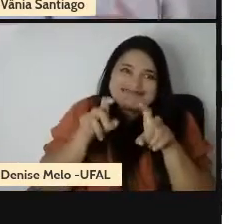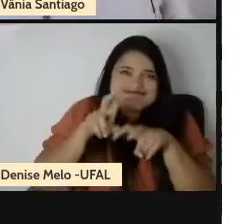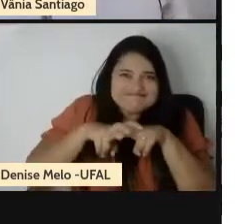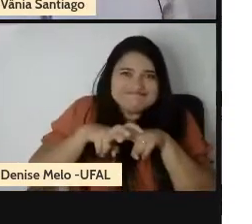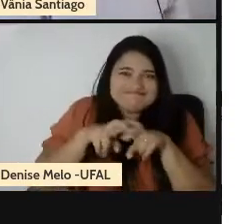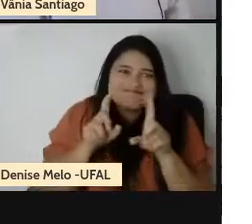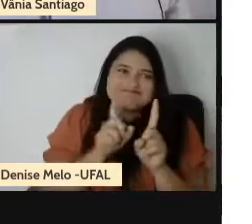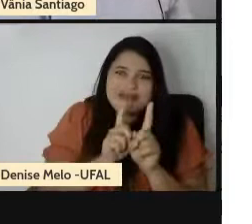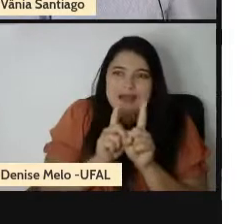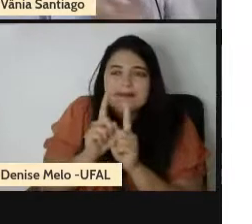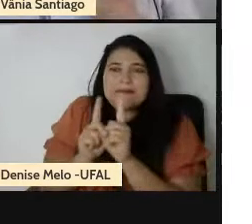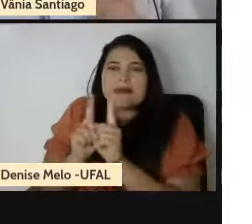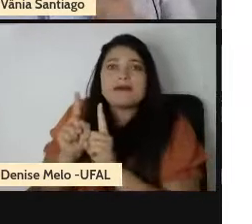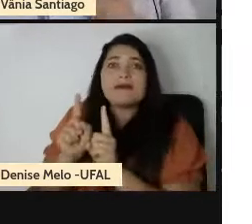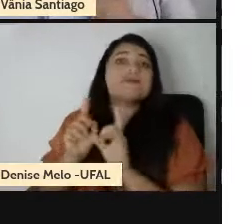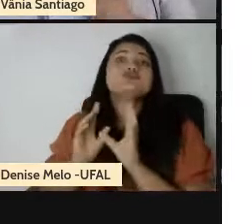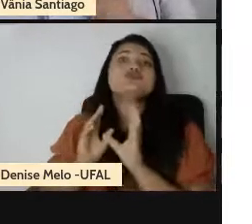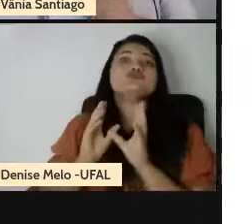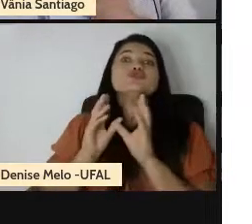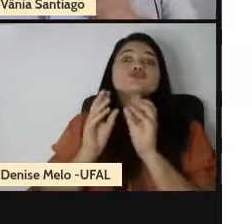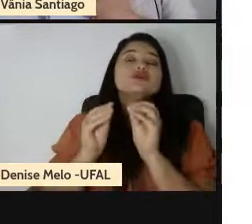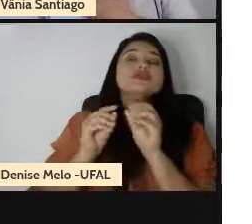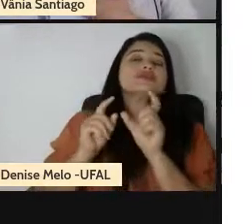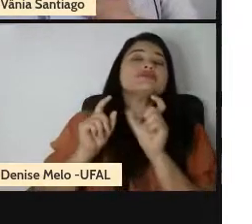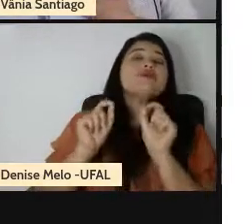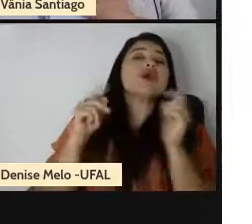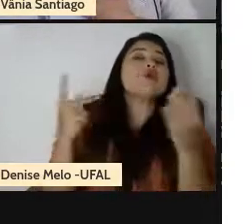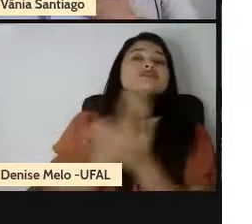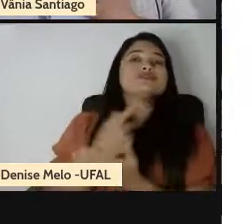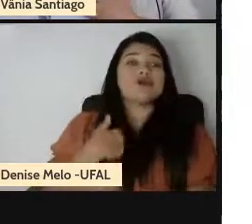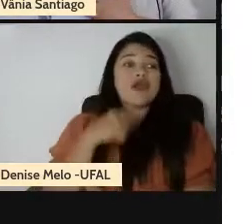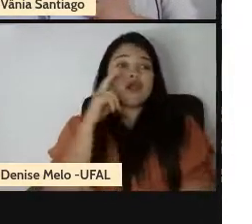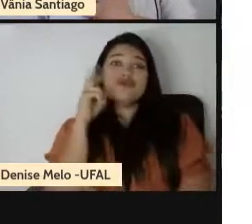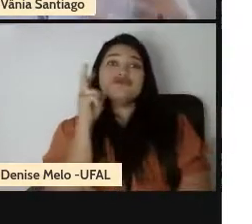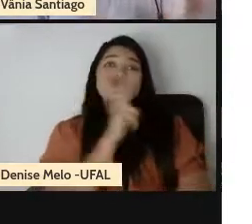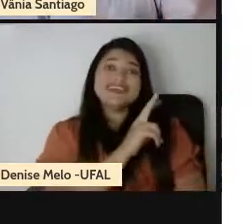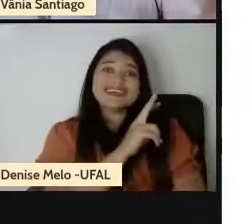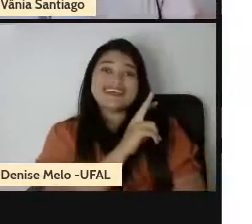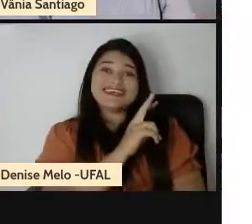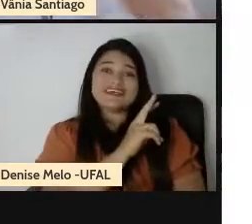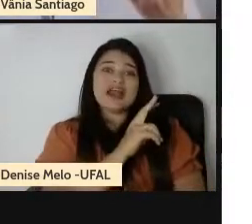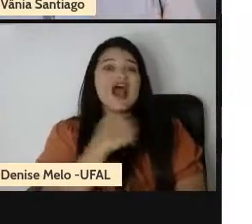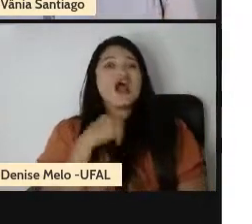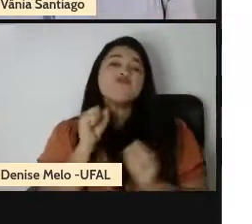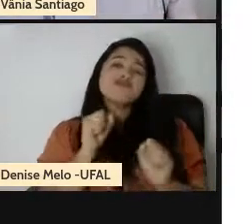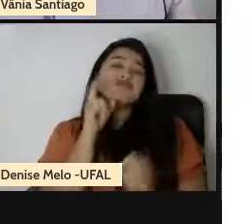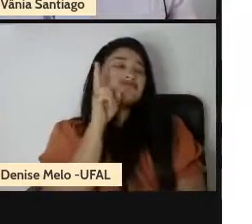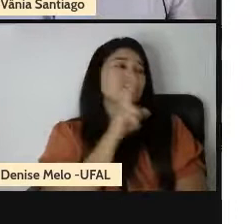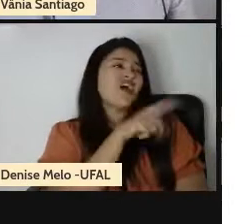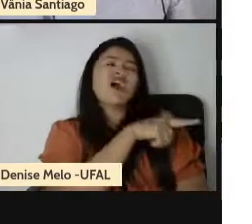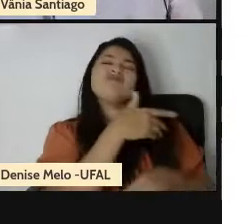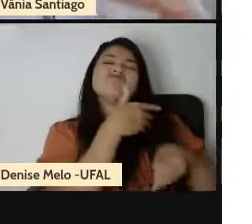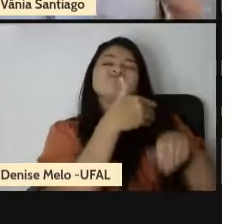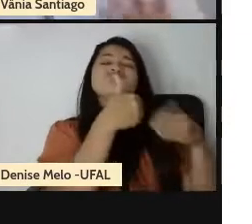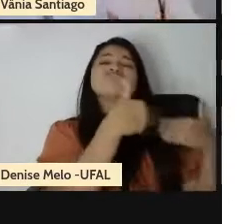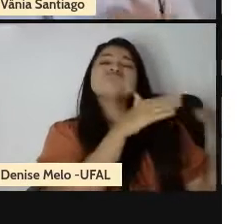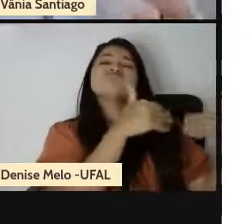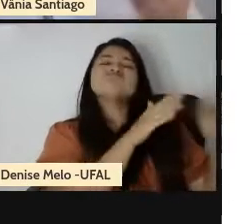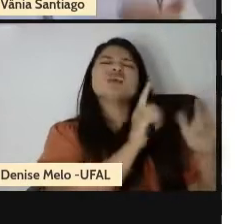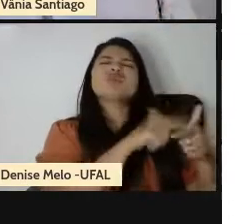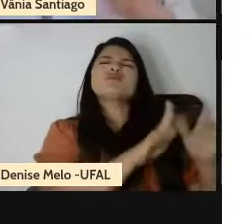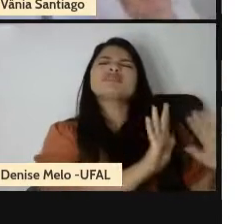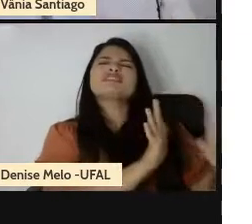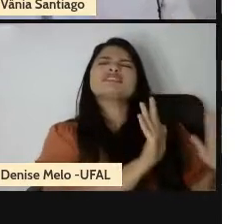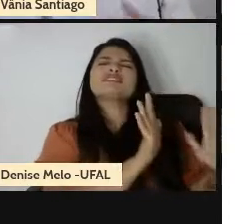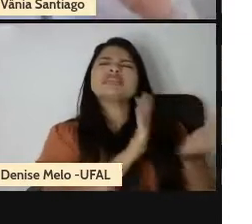mas tudo dependeu de como eu estava vendo a situação. Poderia olhar e falar, isso não é nada, e continuar interpretando o